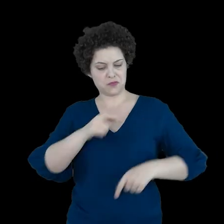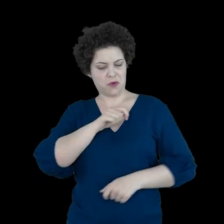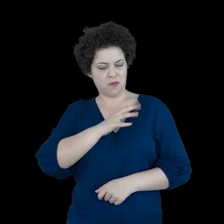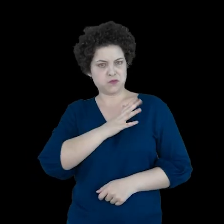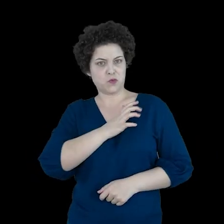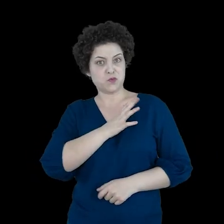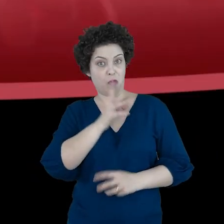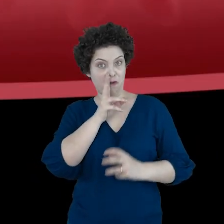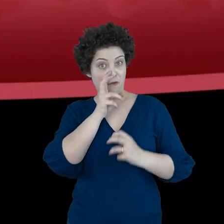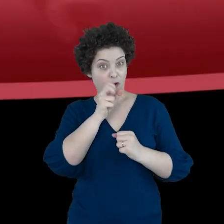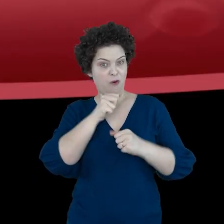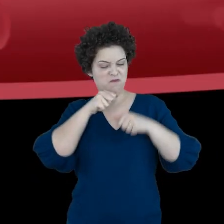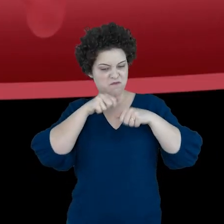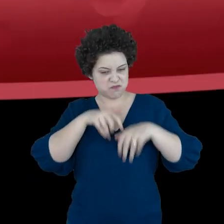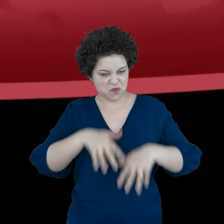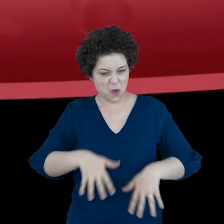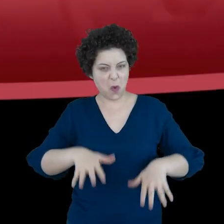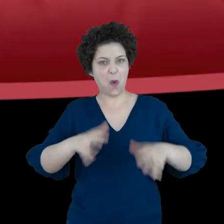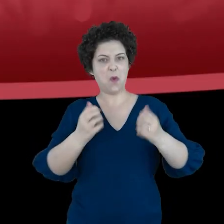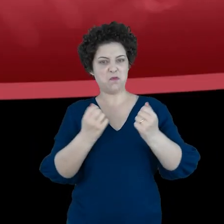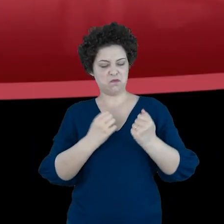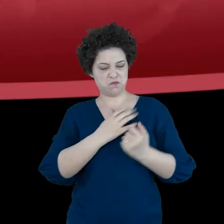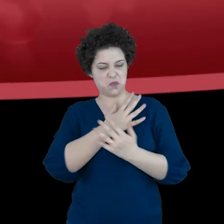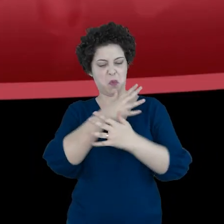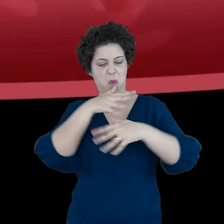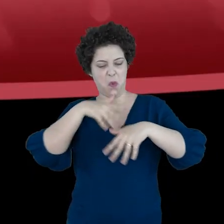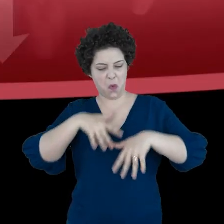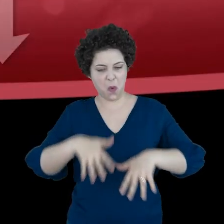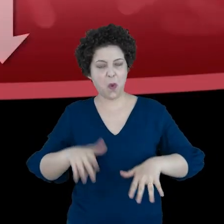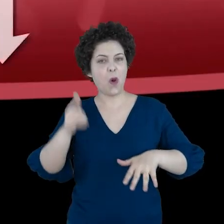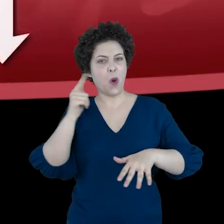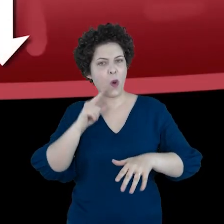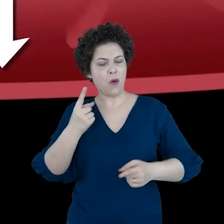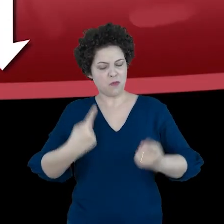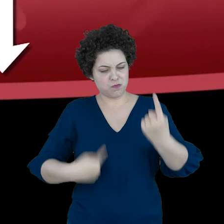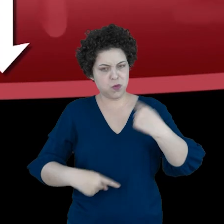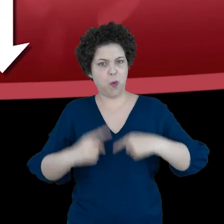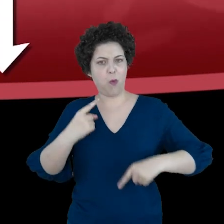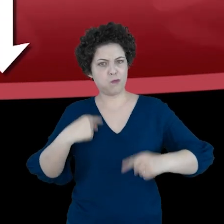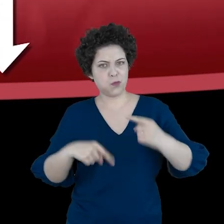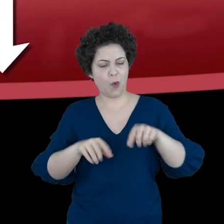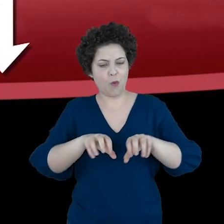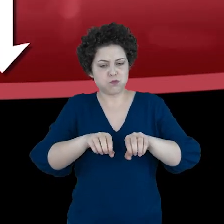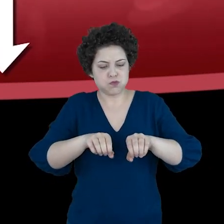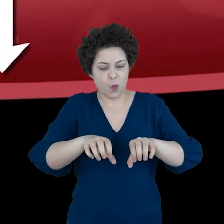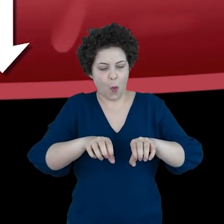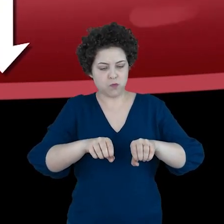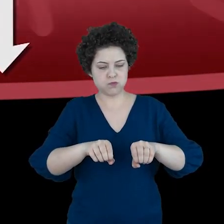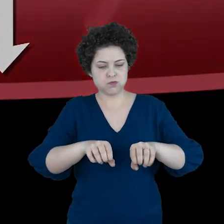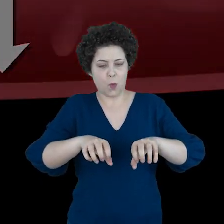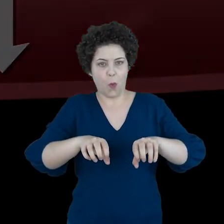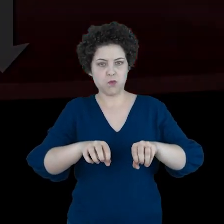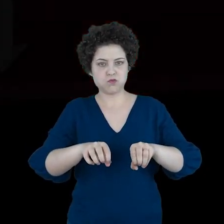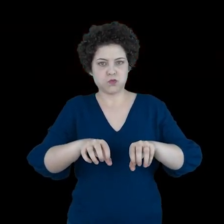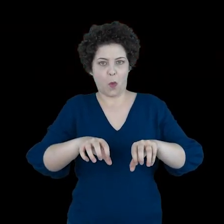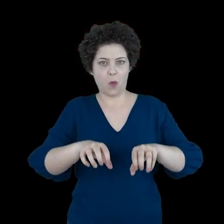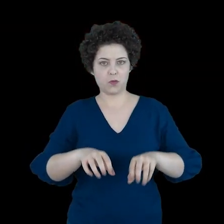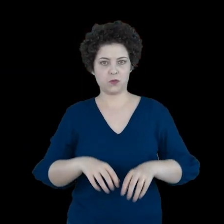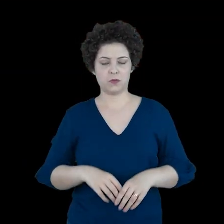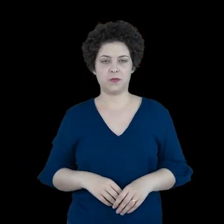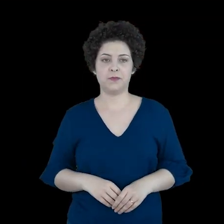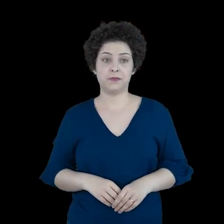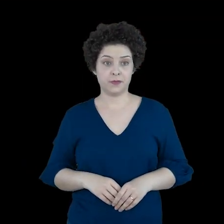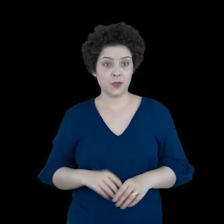que o sangue faz contra a parede das artérias para conseguir circular pelo corpo é a pressão arterial.